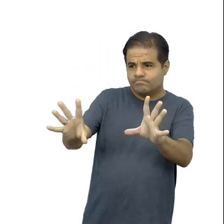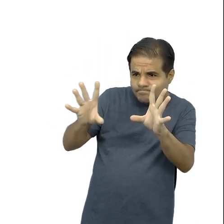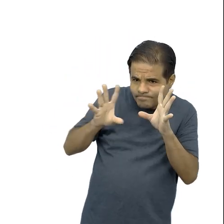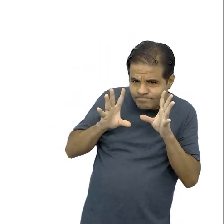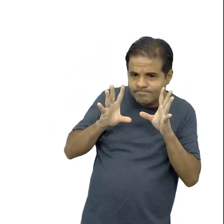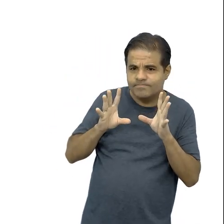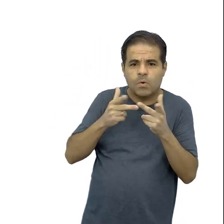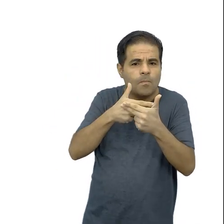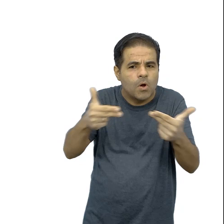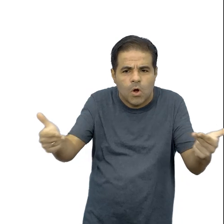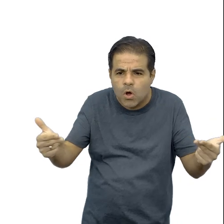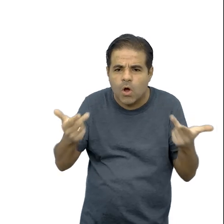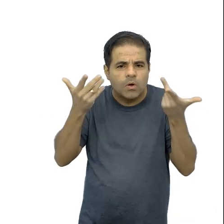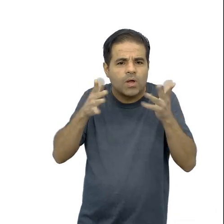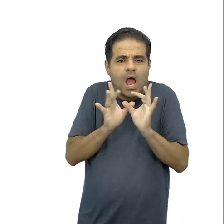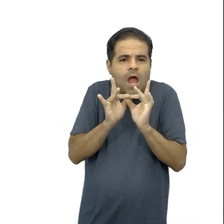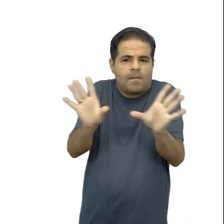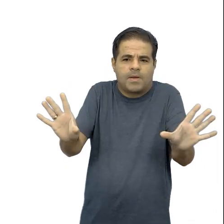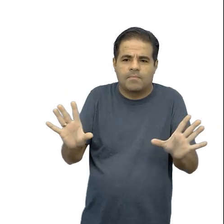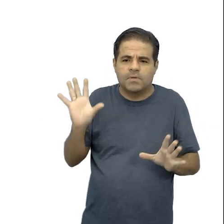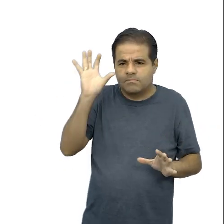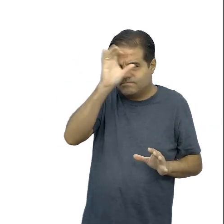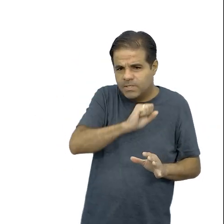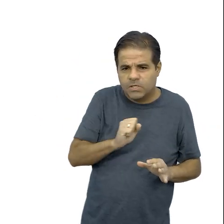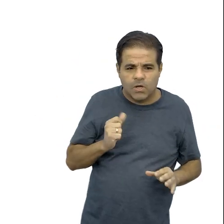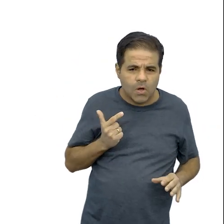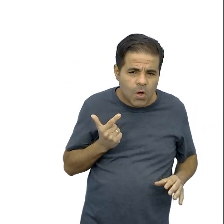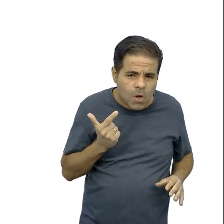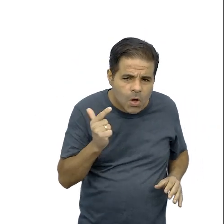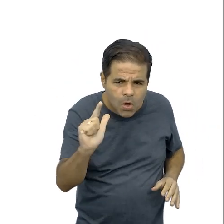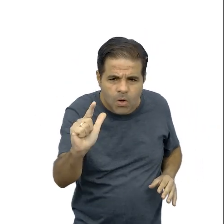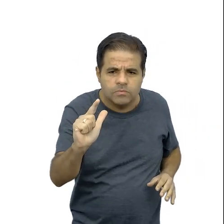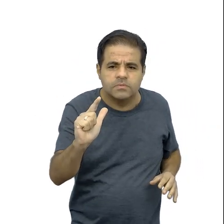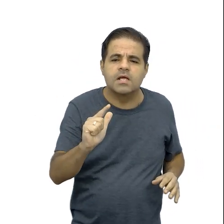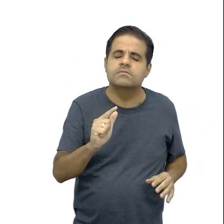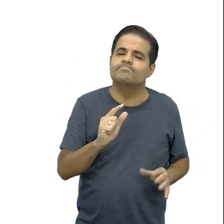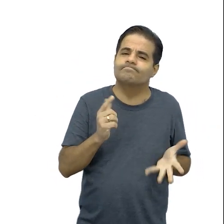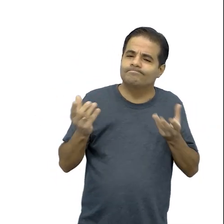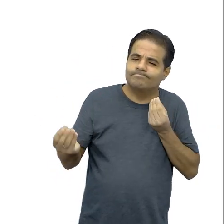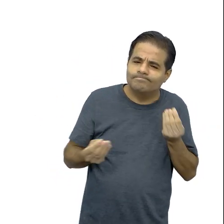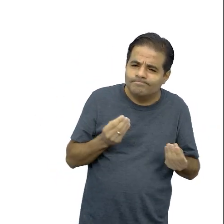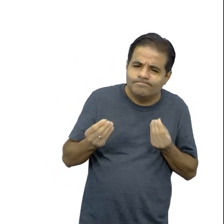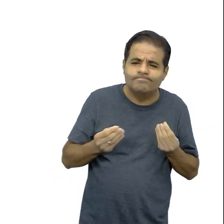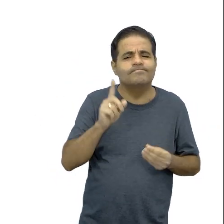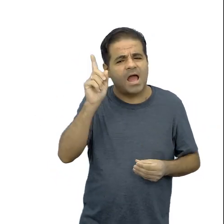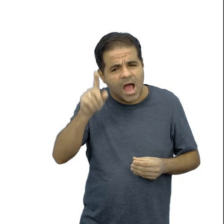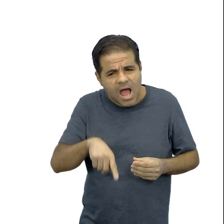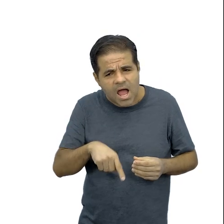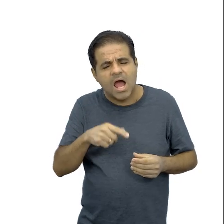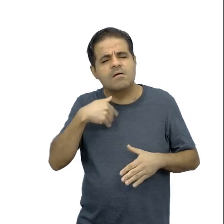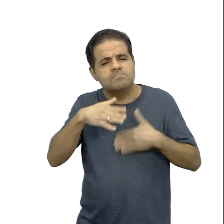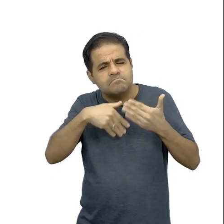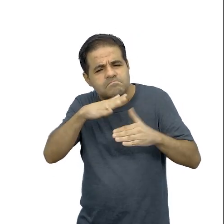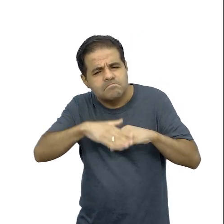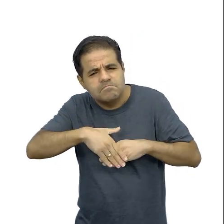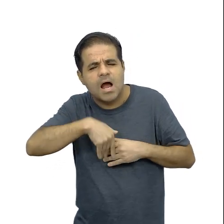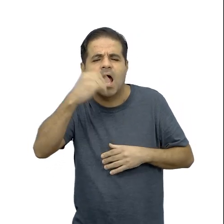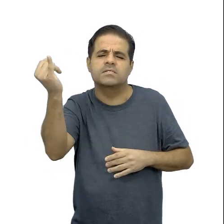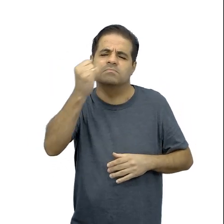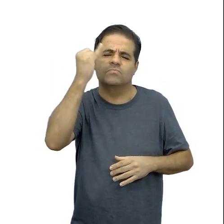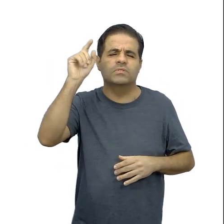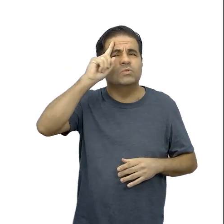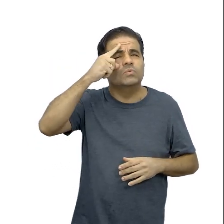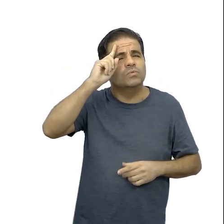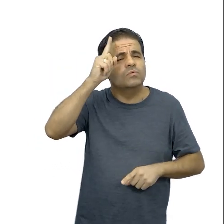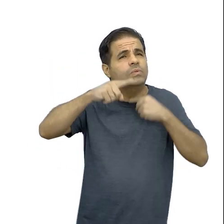alguma coisa, ou não me permitir aprender outras. Então, eu acho que isso é muito mais importante do que a